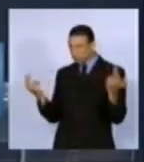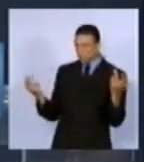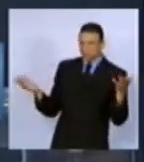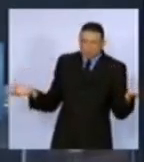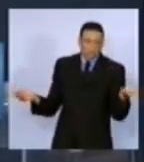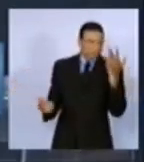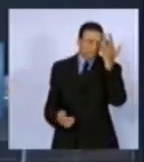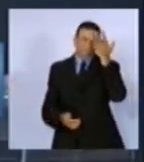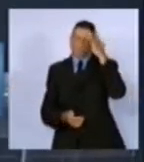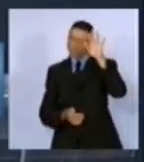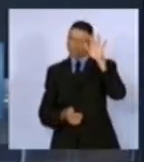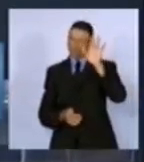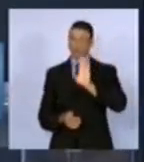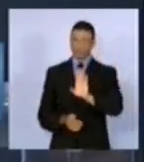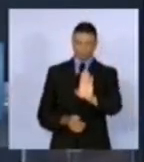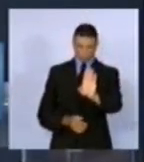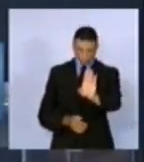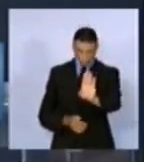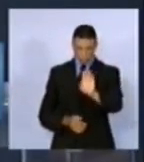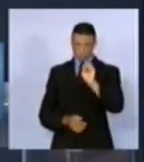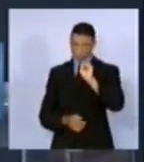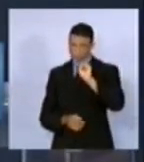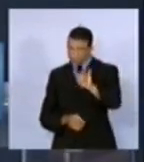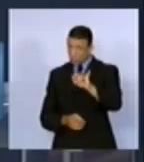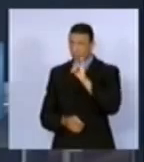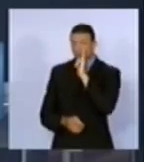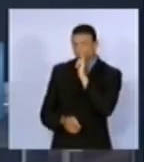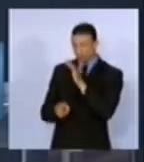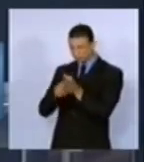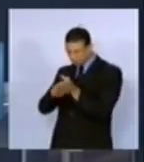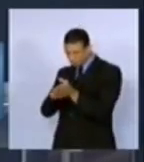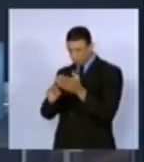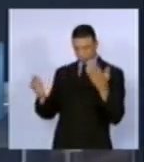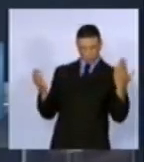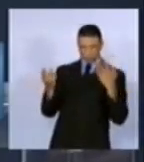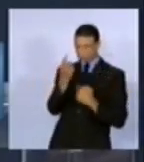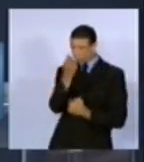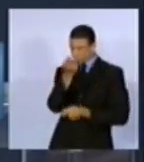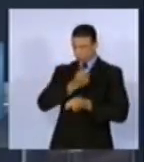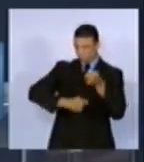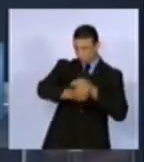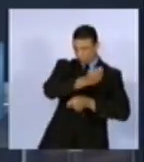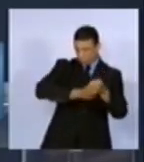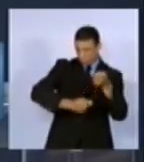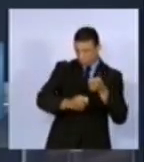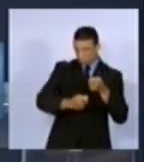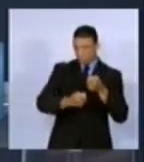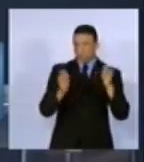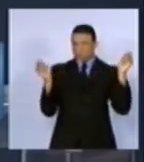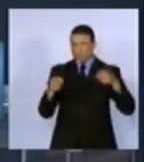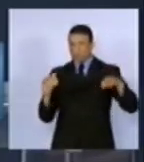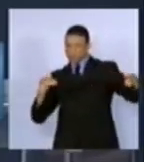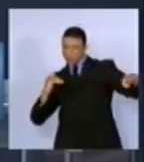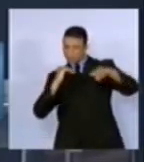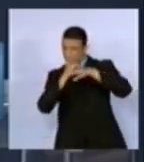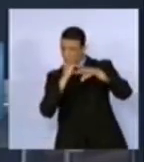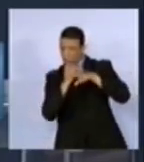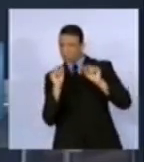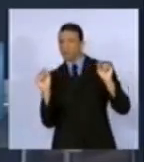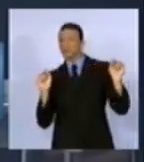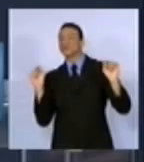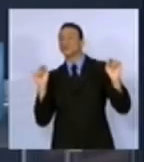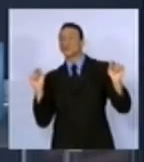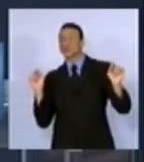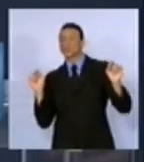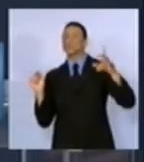mas ainda que eventualmente a gente conseguisse esse dinamismo da economia eh compensa para quem eu acho difícil